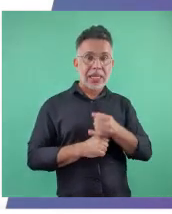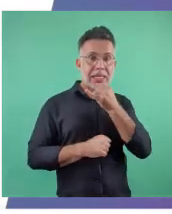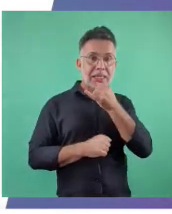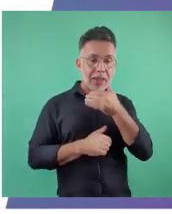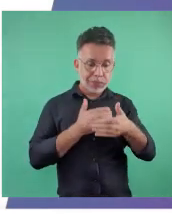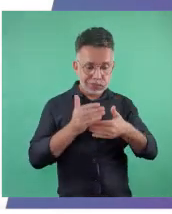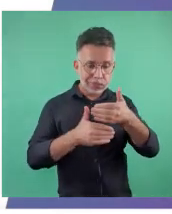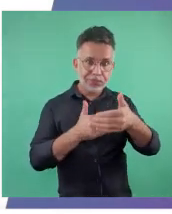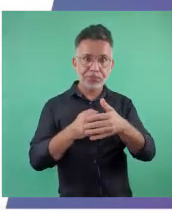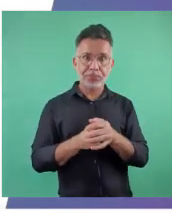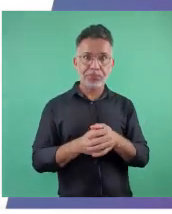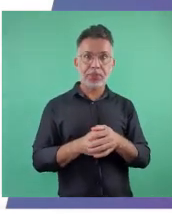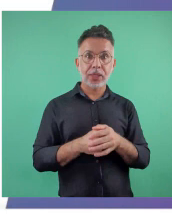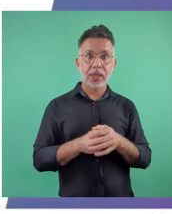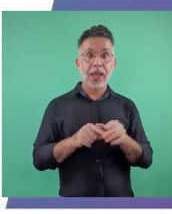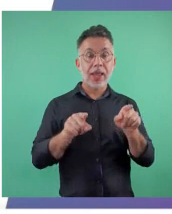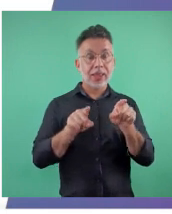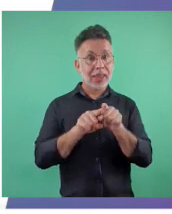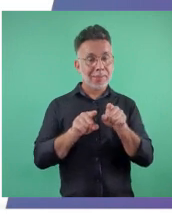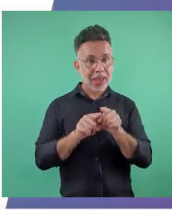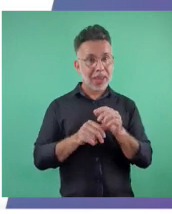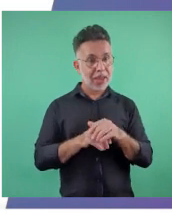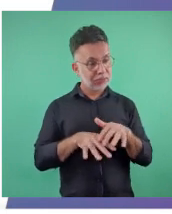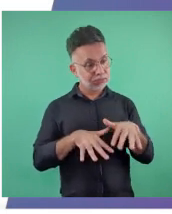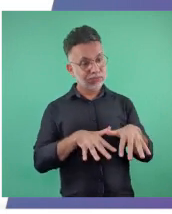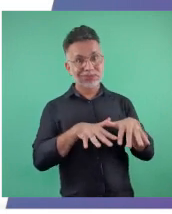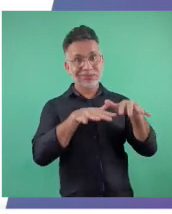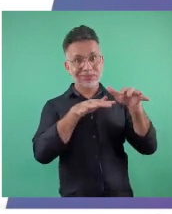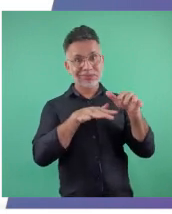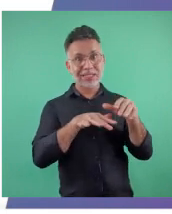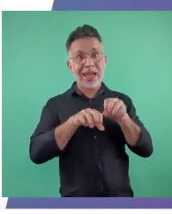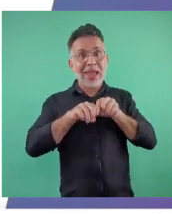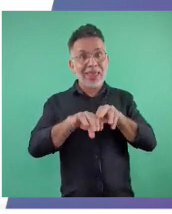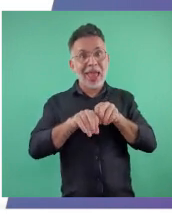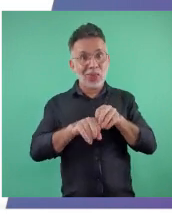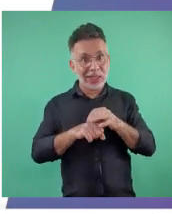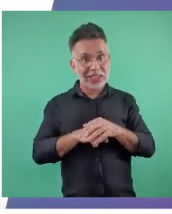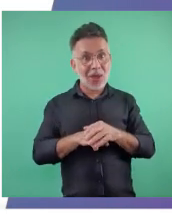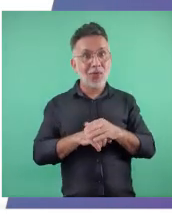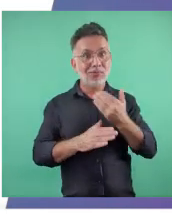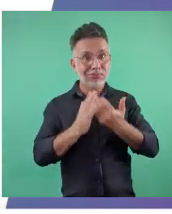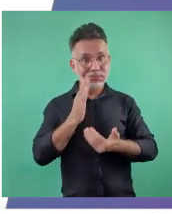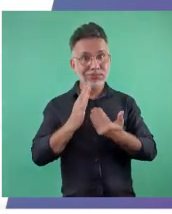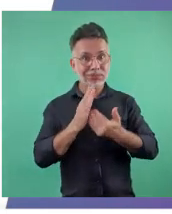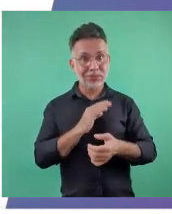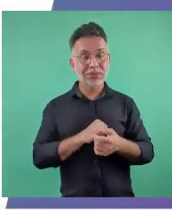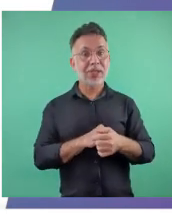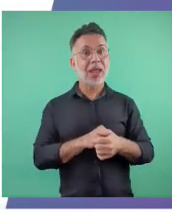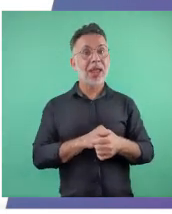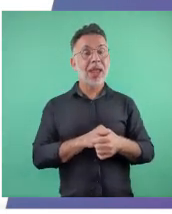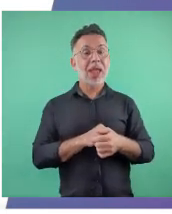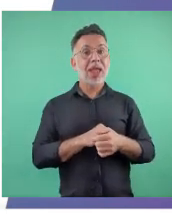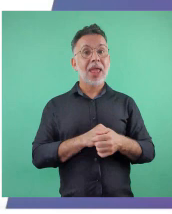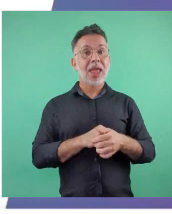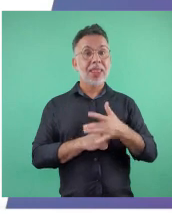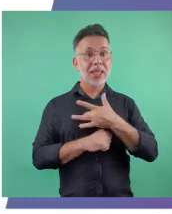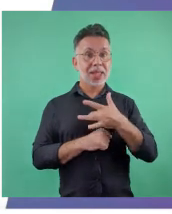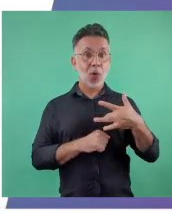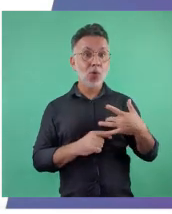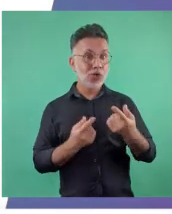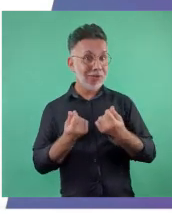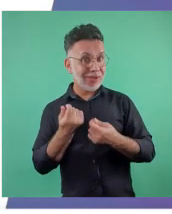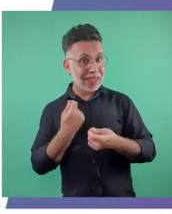cognitivas com o passar do tempo, aspectos sendo interferidos na educação, na saúde financeira e